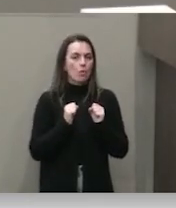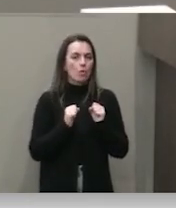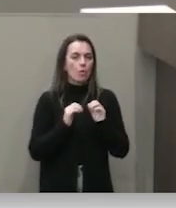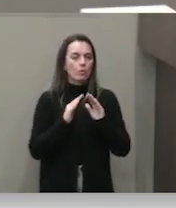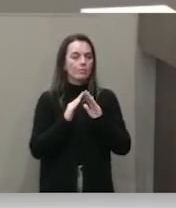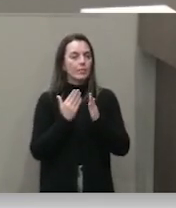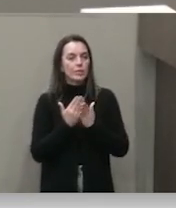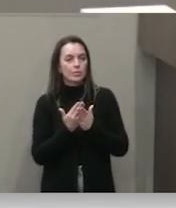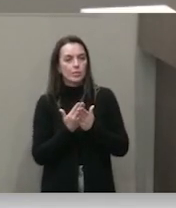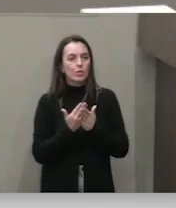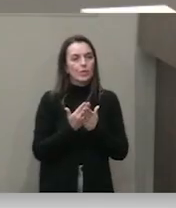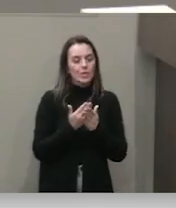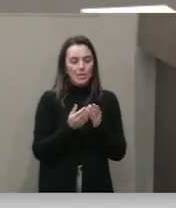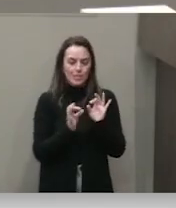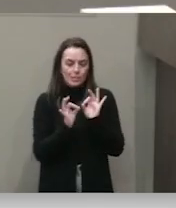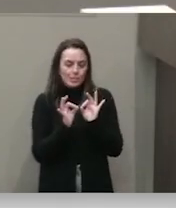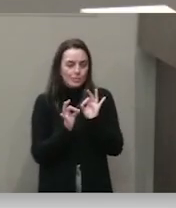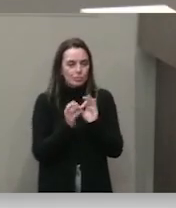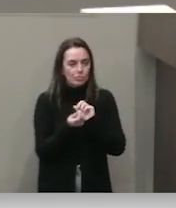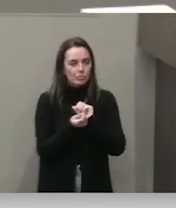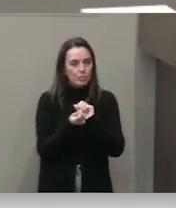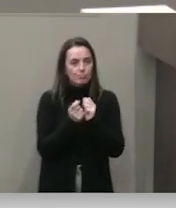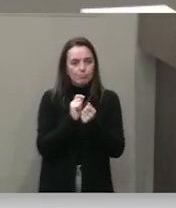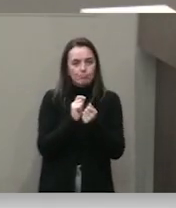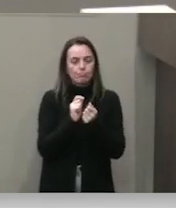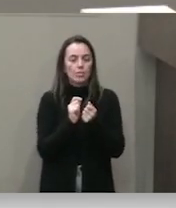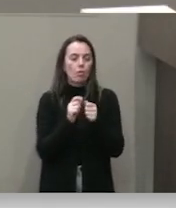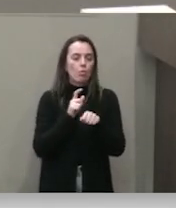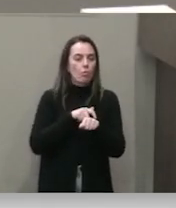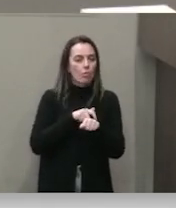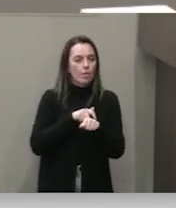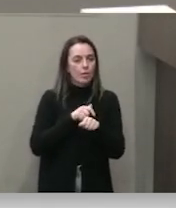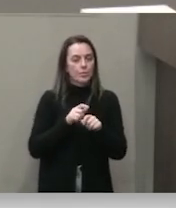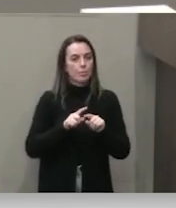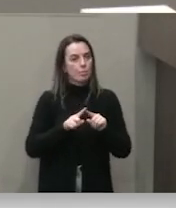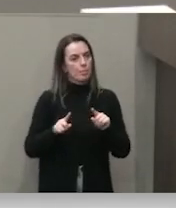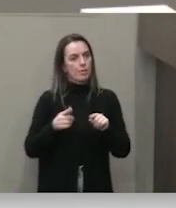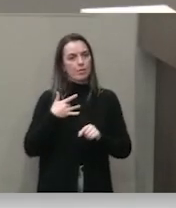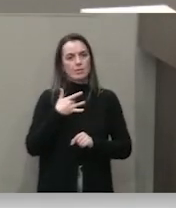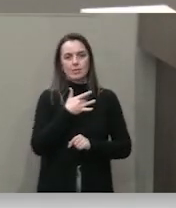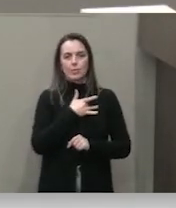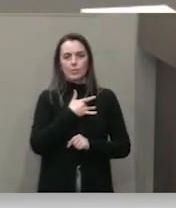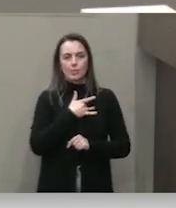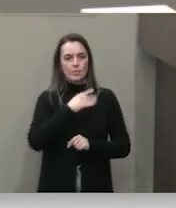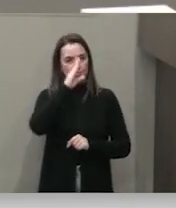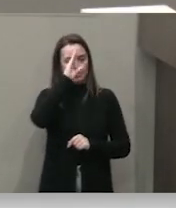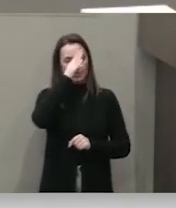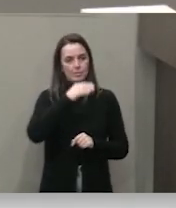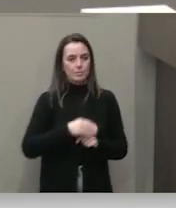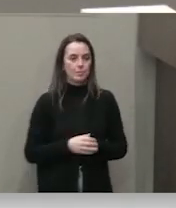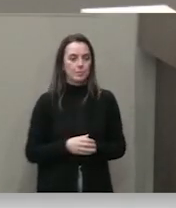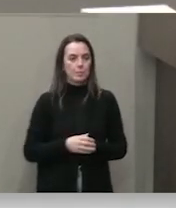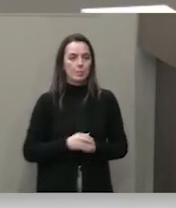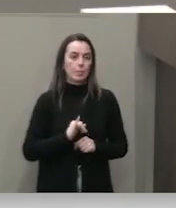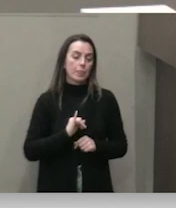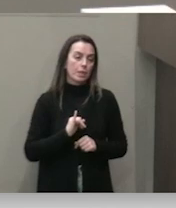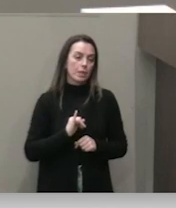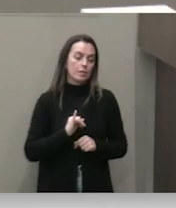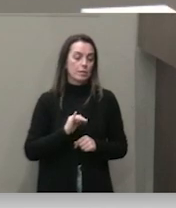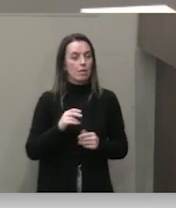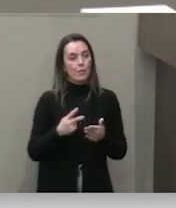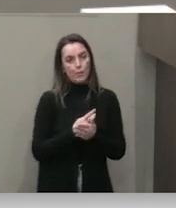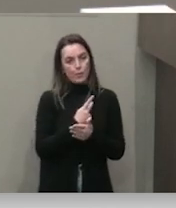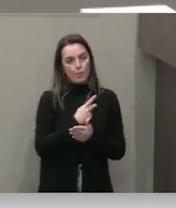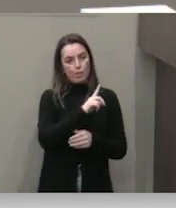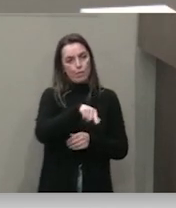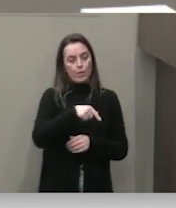outro dia. A questão da saúde não, porque necessariamente é preciso atender naquele dia. Mas, se acontecer de vir o veto, quero lhe dizer